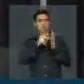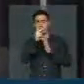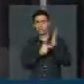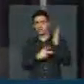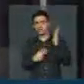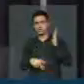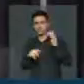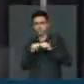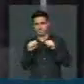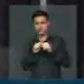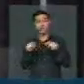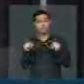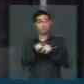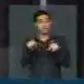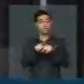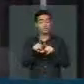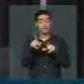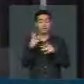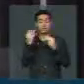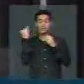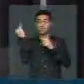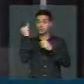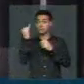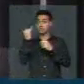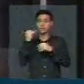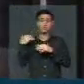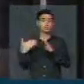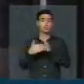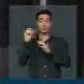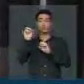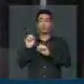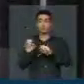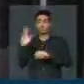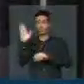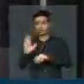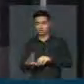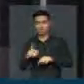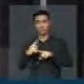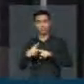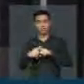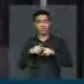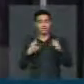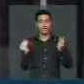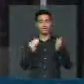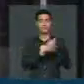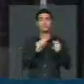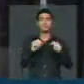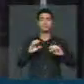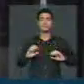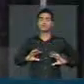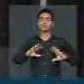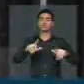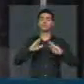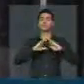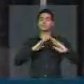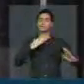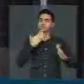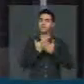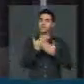na casa e também muito importante para toda a educação nacional, pois ele prevê que todas as